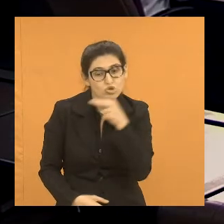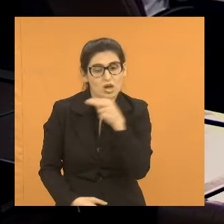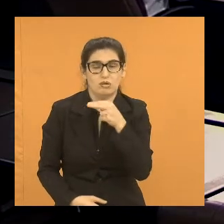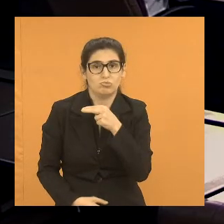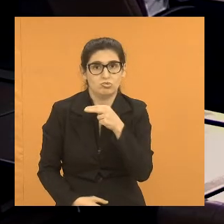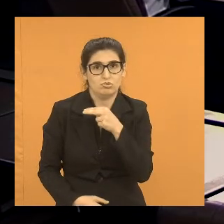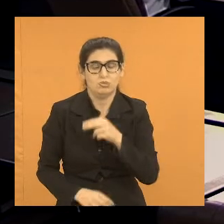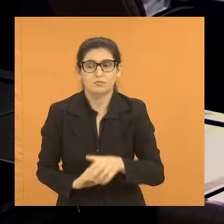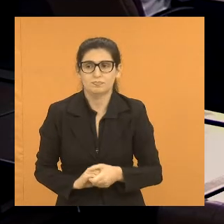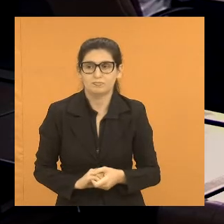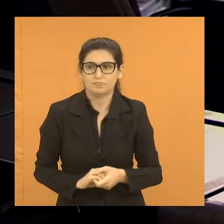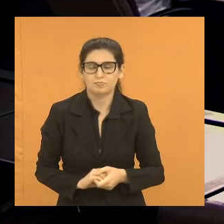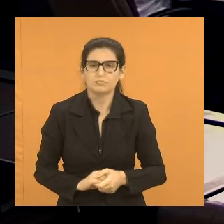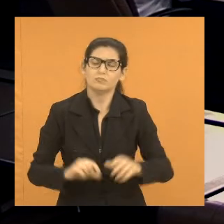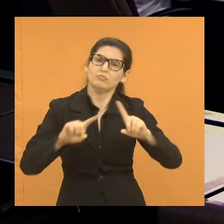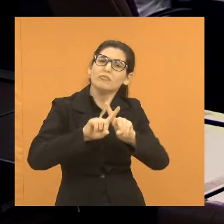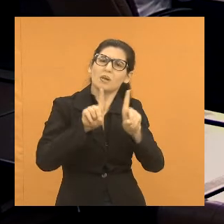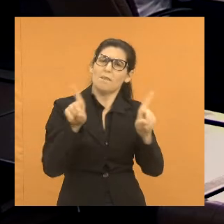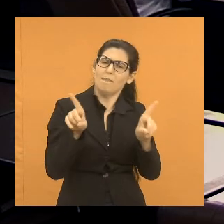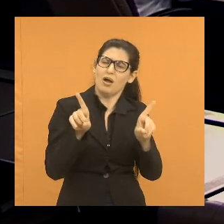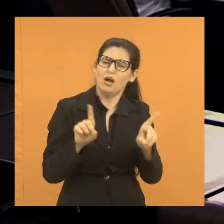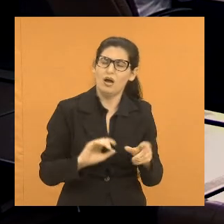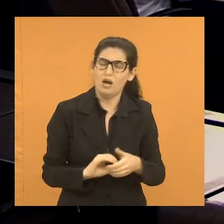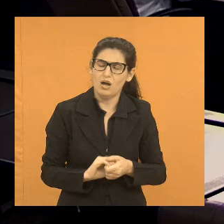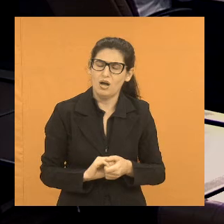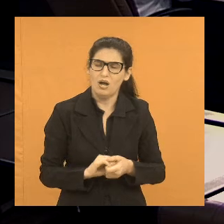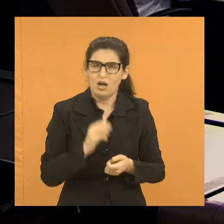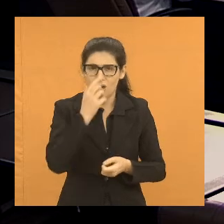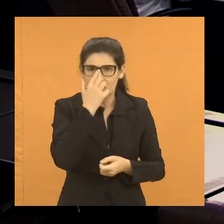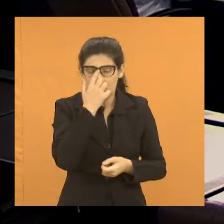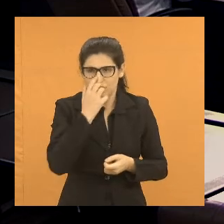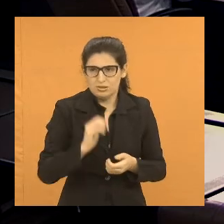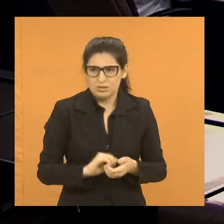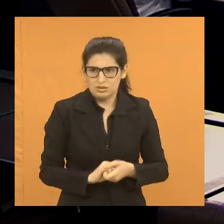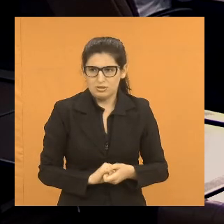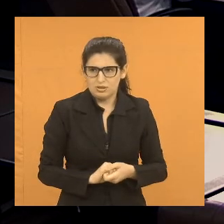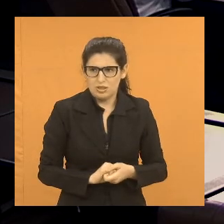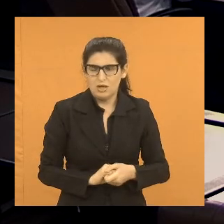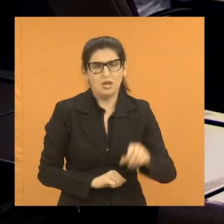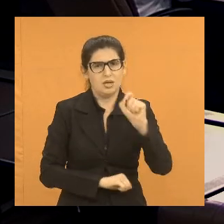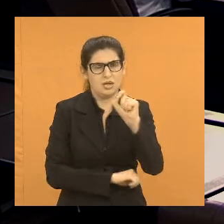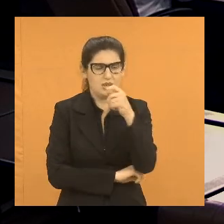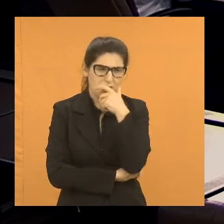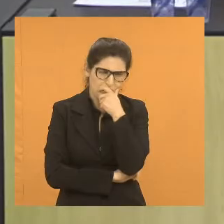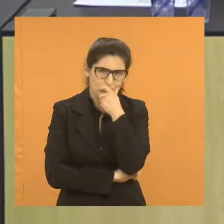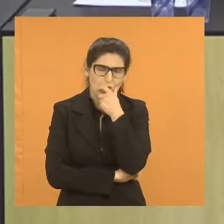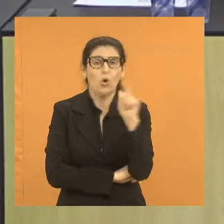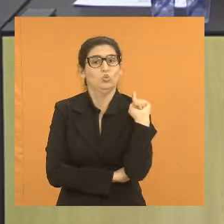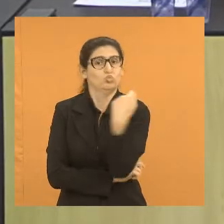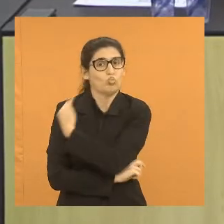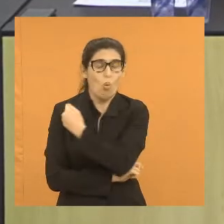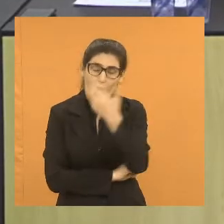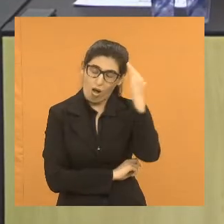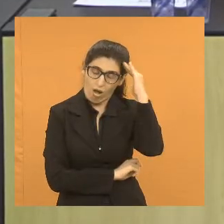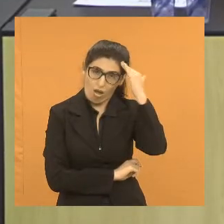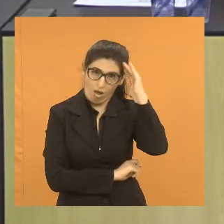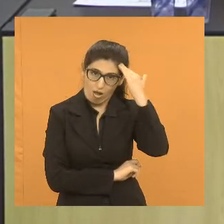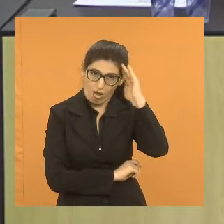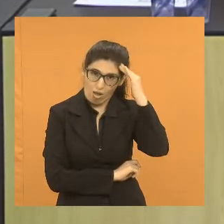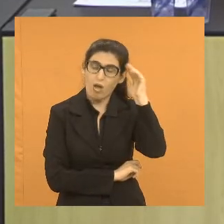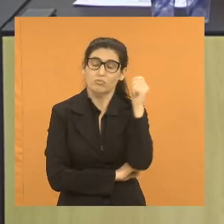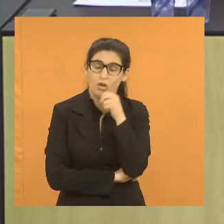Doutor Carlos, então, mas a gente então a gente está vendo que, lógico, a gente até entende